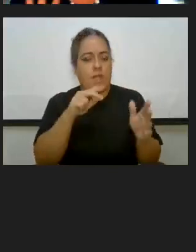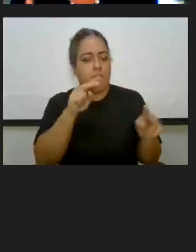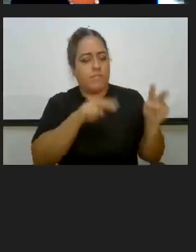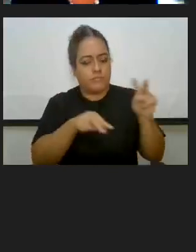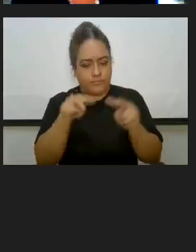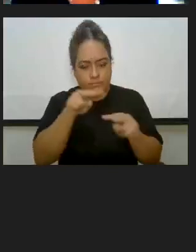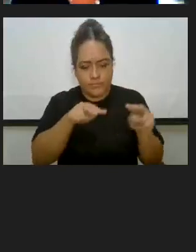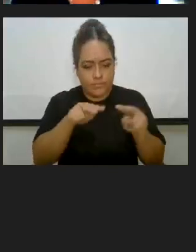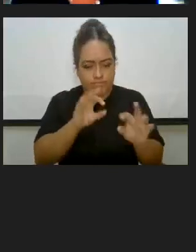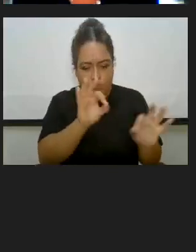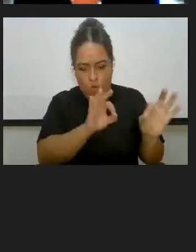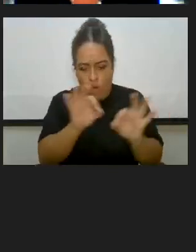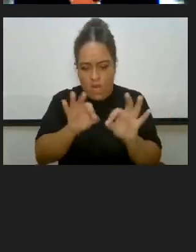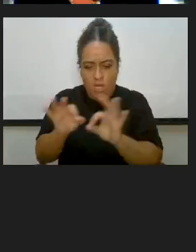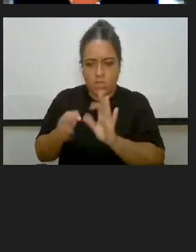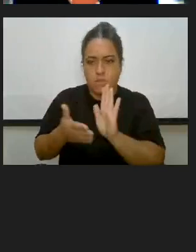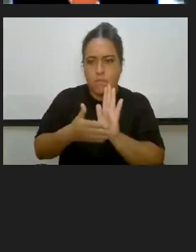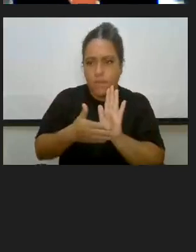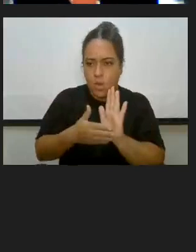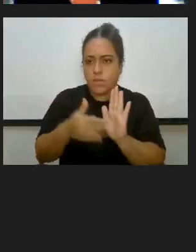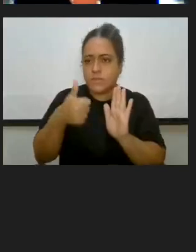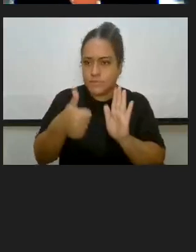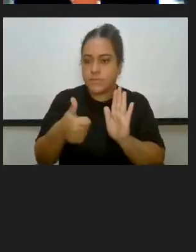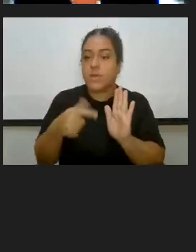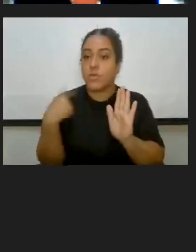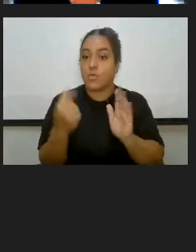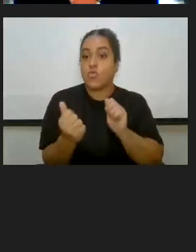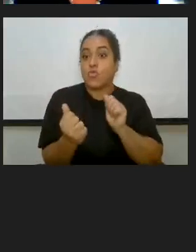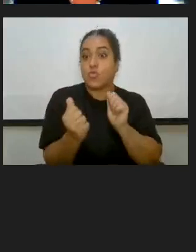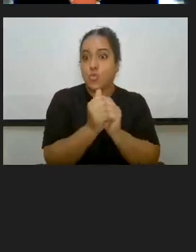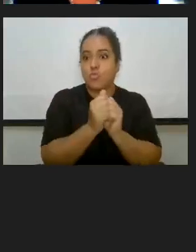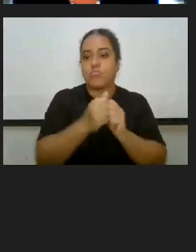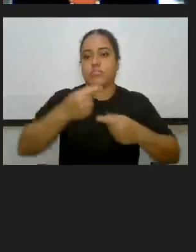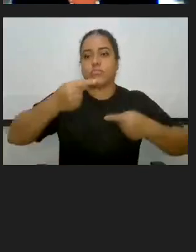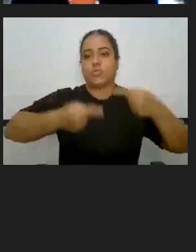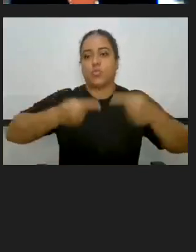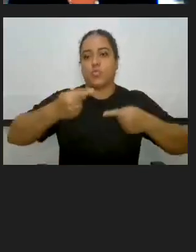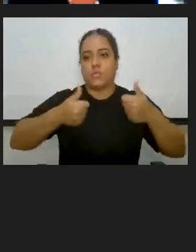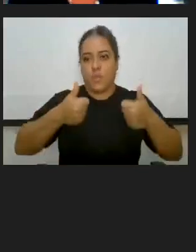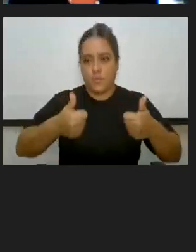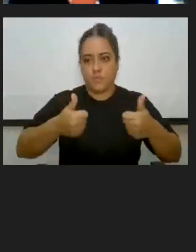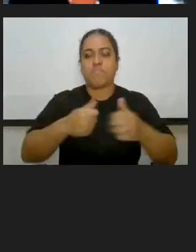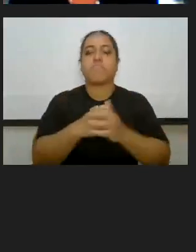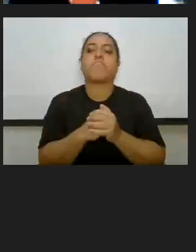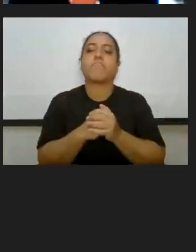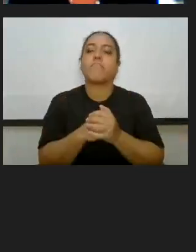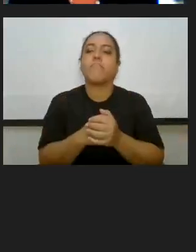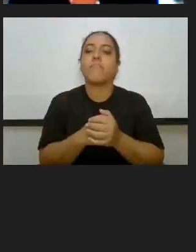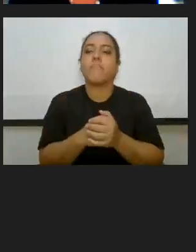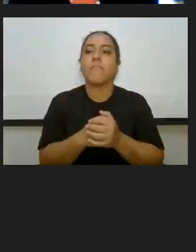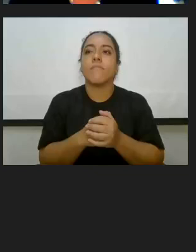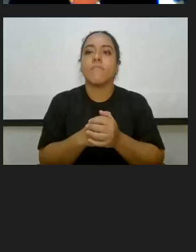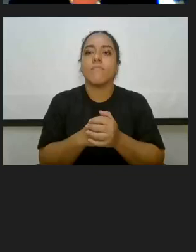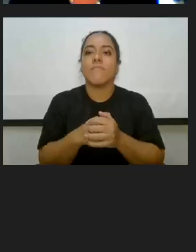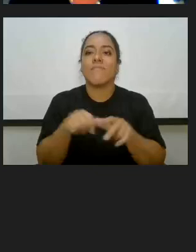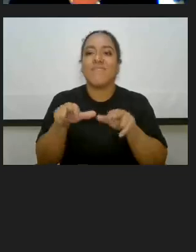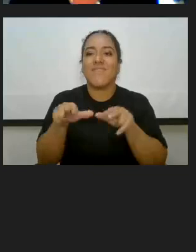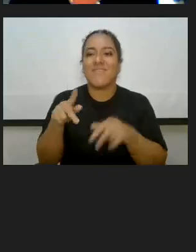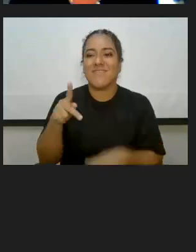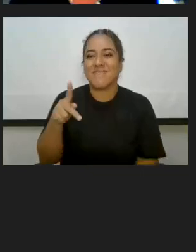e se lança junto nessa discussão. Como a